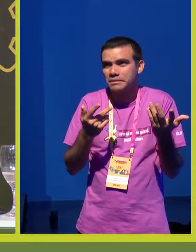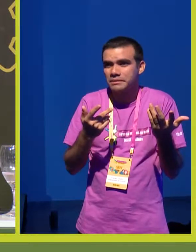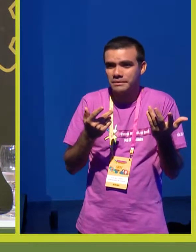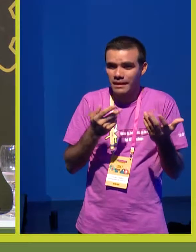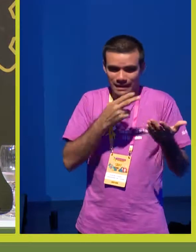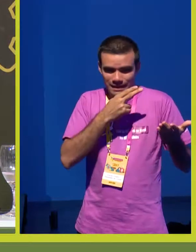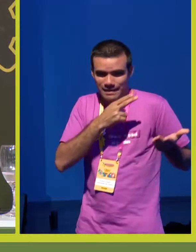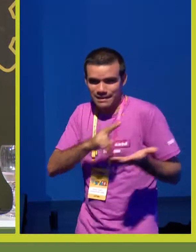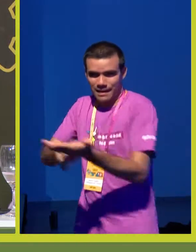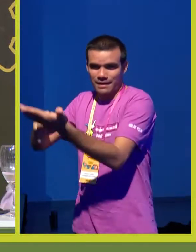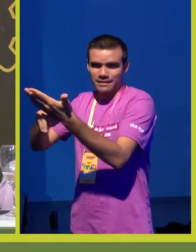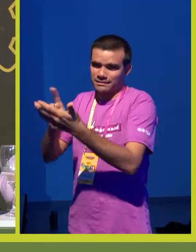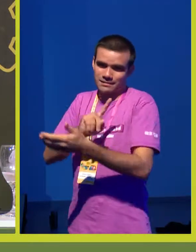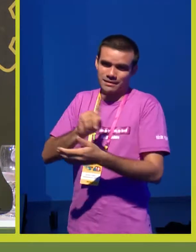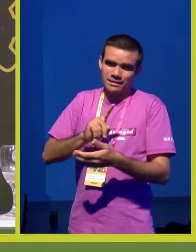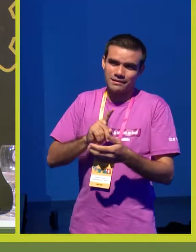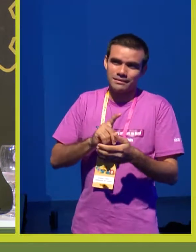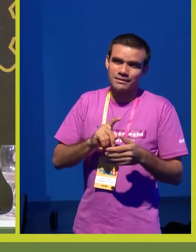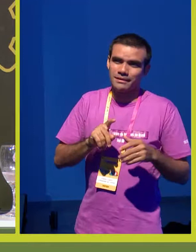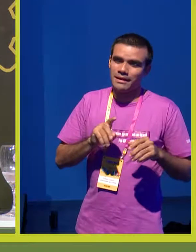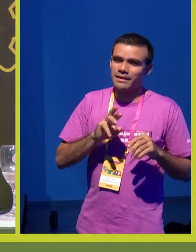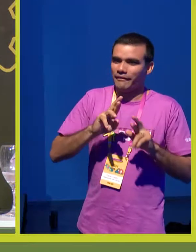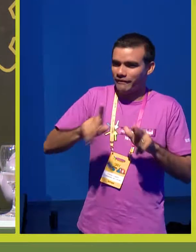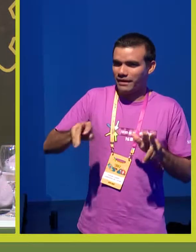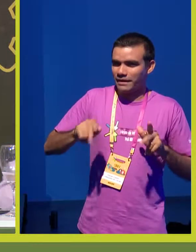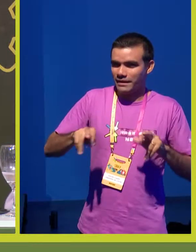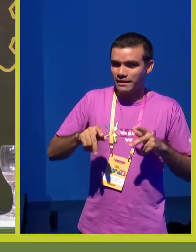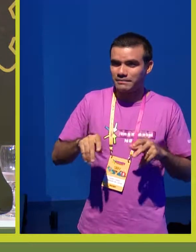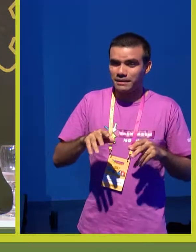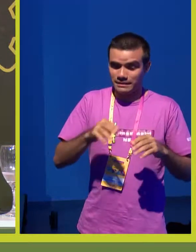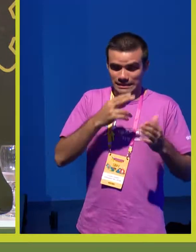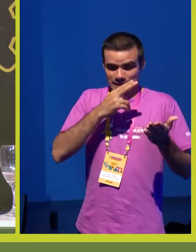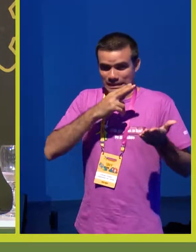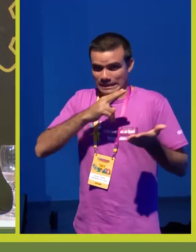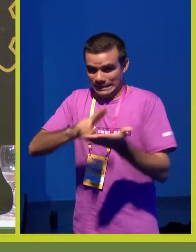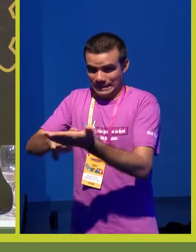uma carta, mas tudo que a gente faz de alguma forma gera dados